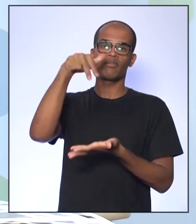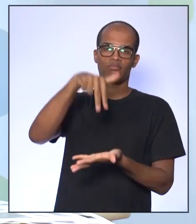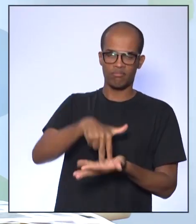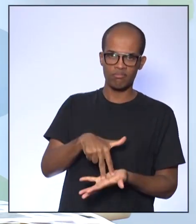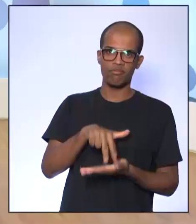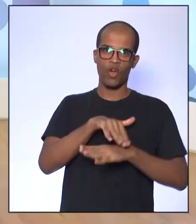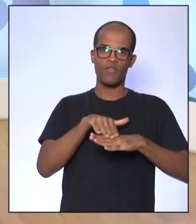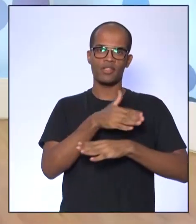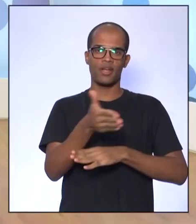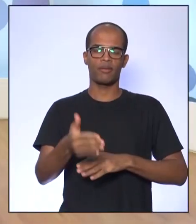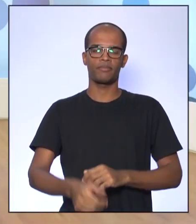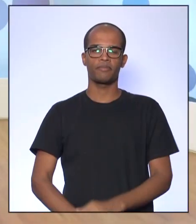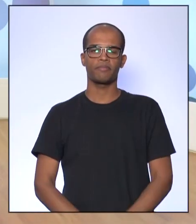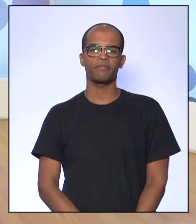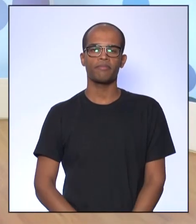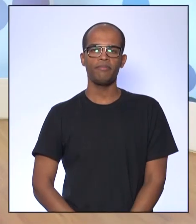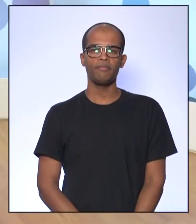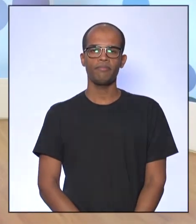conversar com vocês.